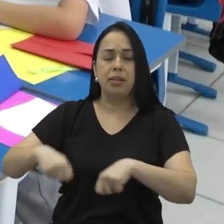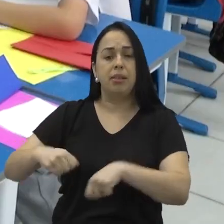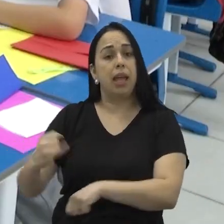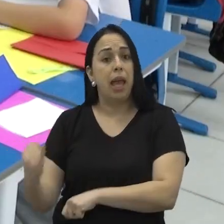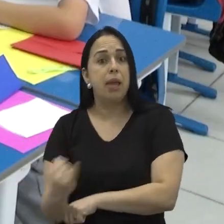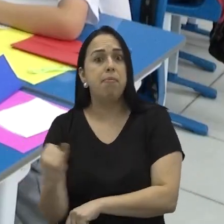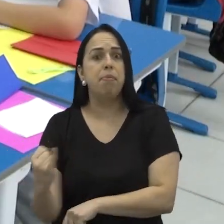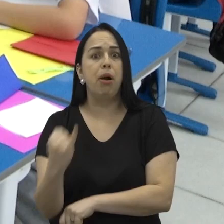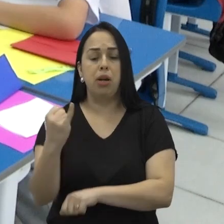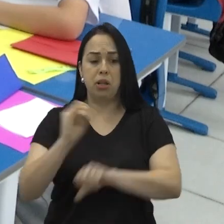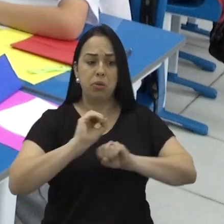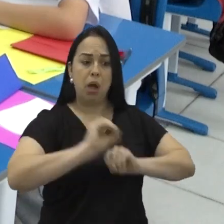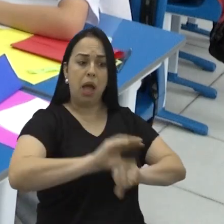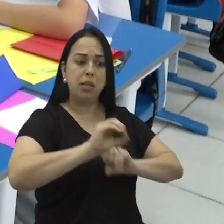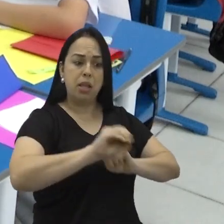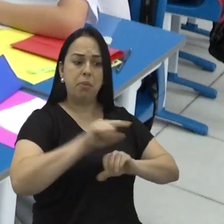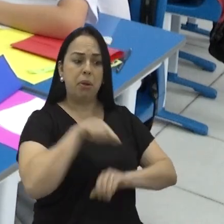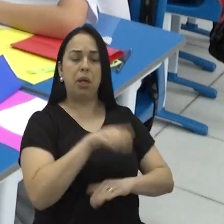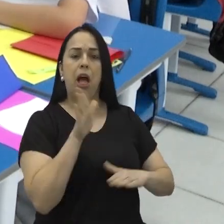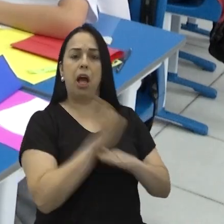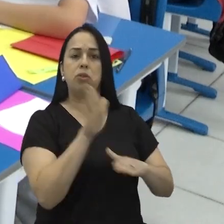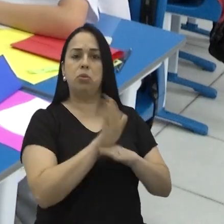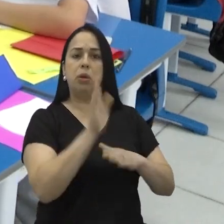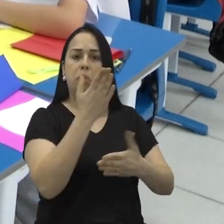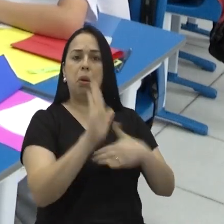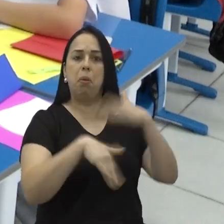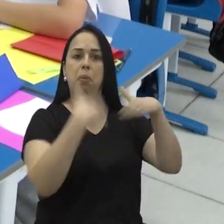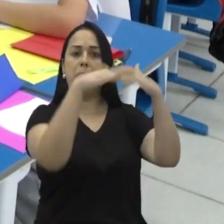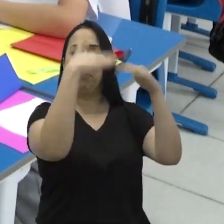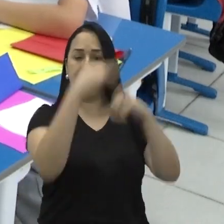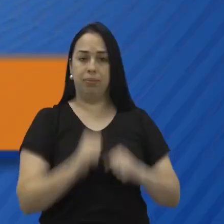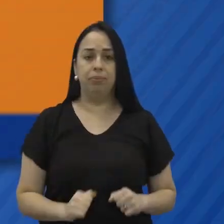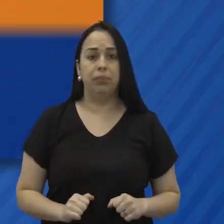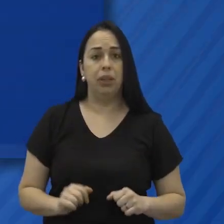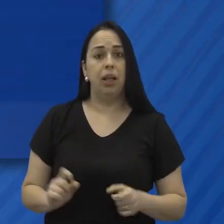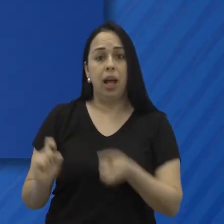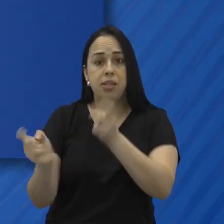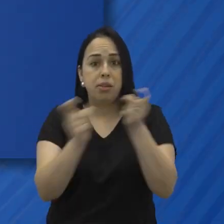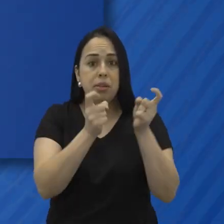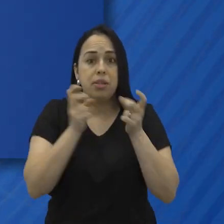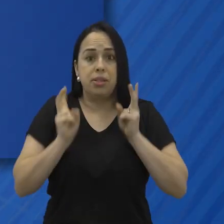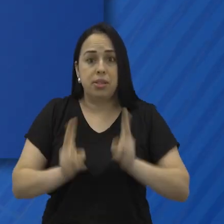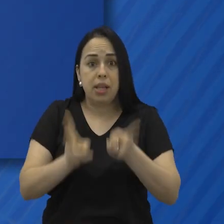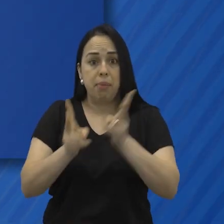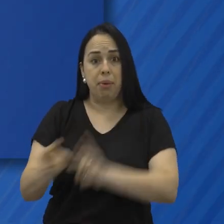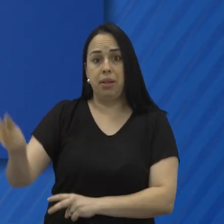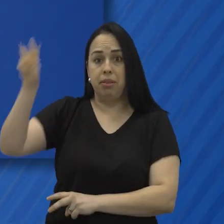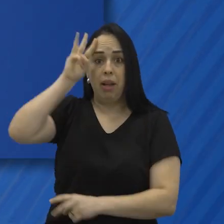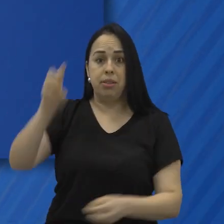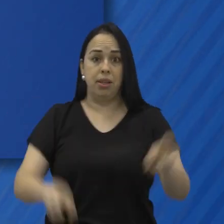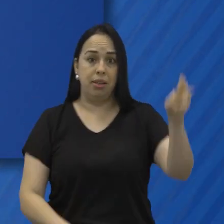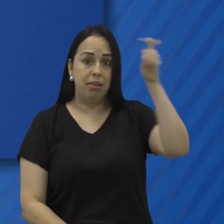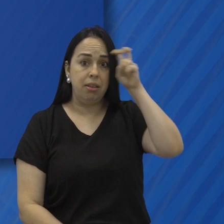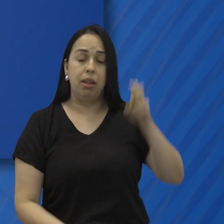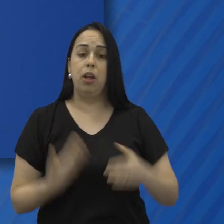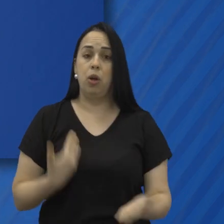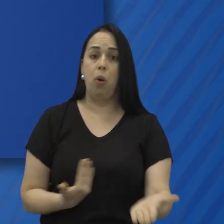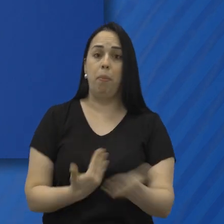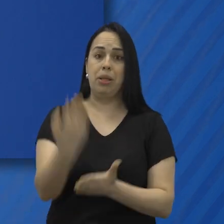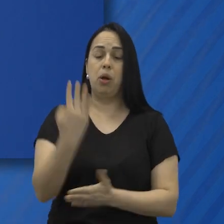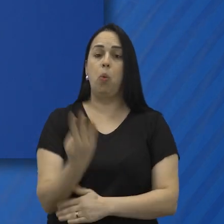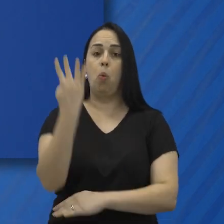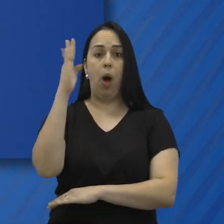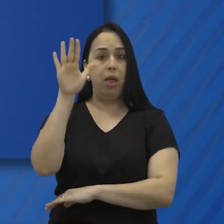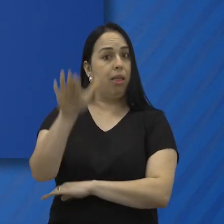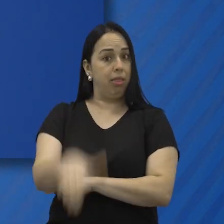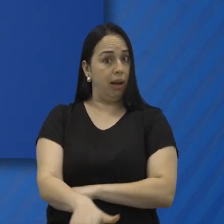e destacada a importância da educação no desenvolvimento da cidade. As sessões de Câmara são realizadas todas as terças e